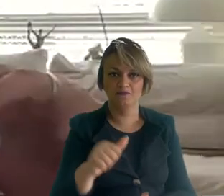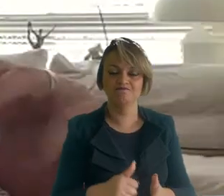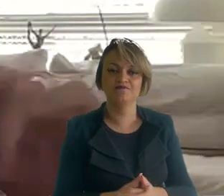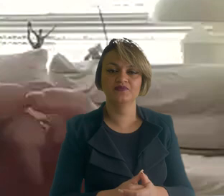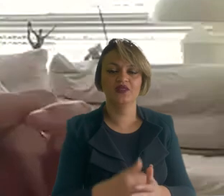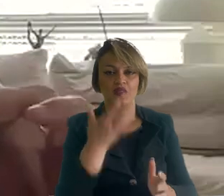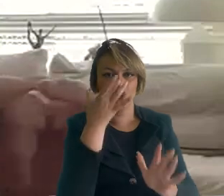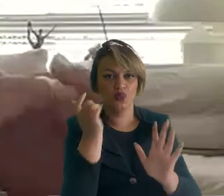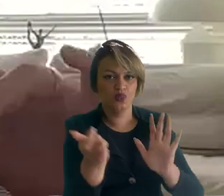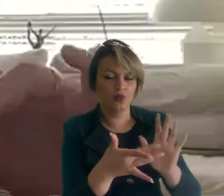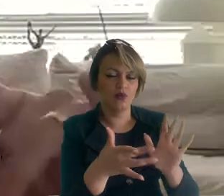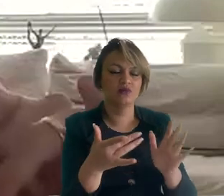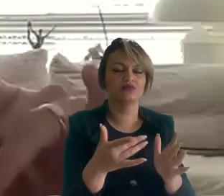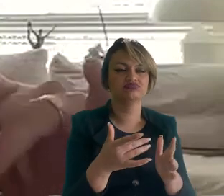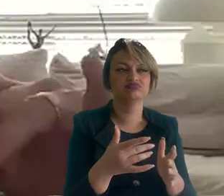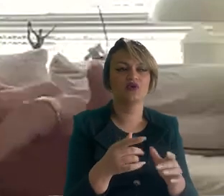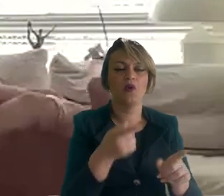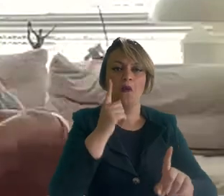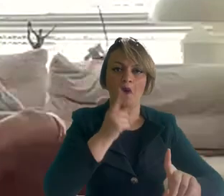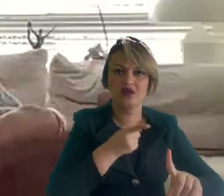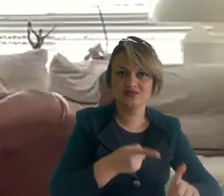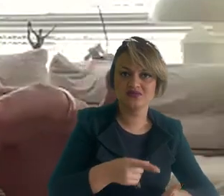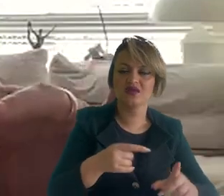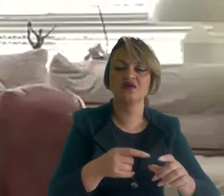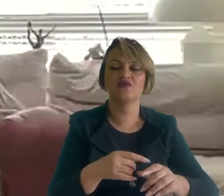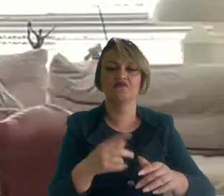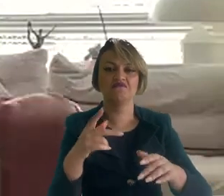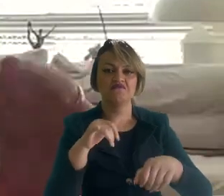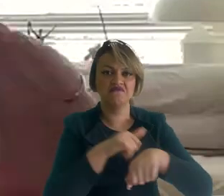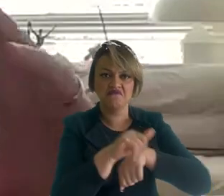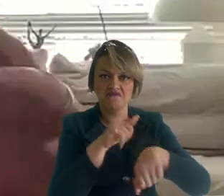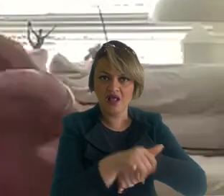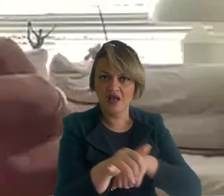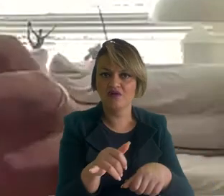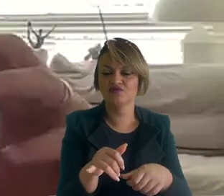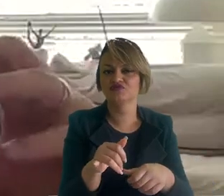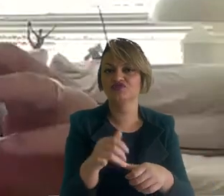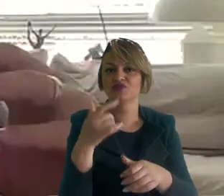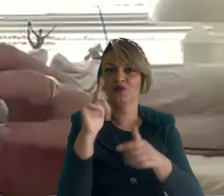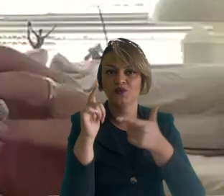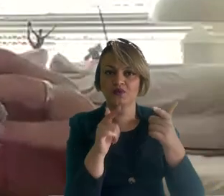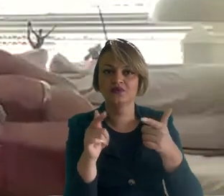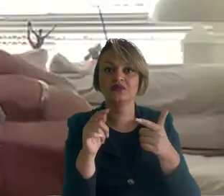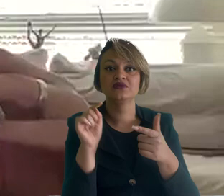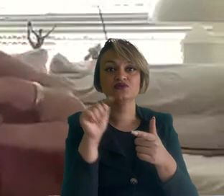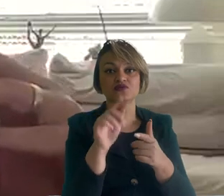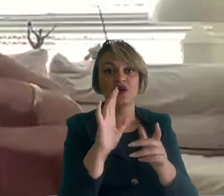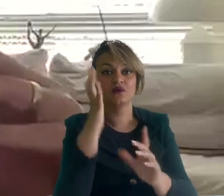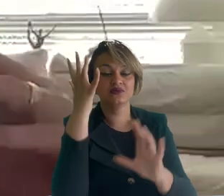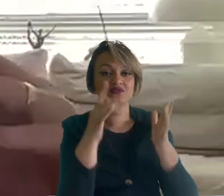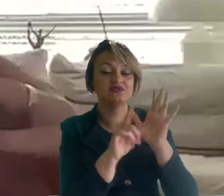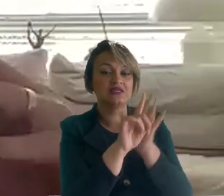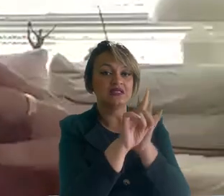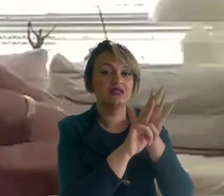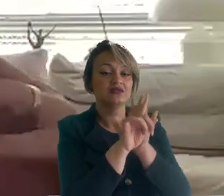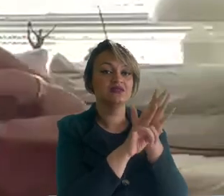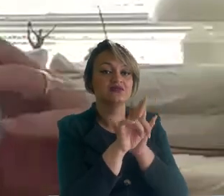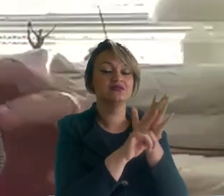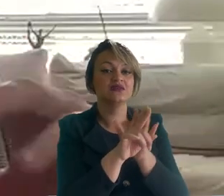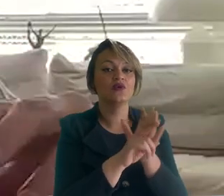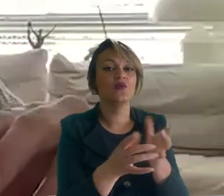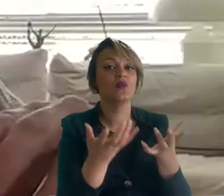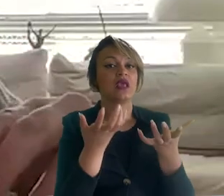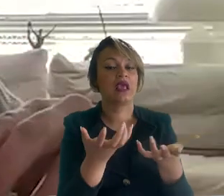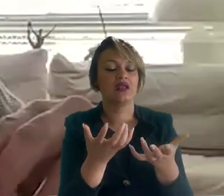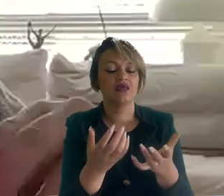dolo erro coação fraude simulação são situações em que se analisa o querer